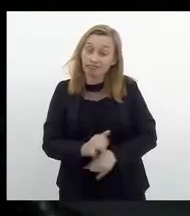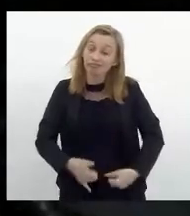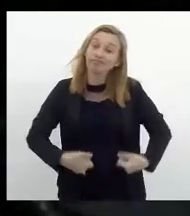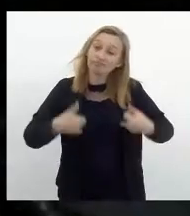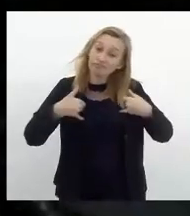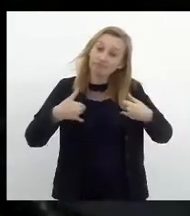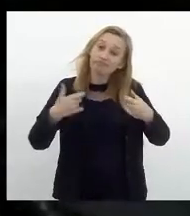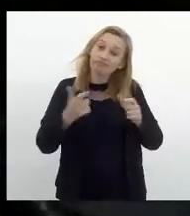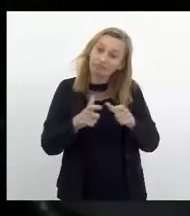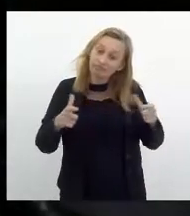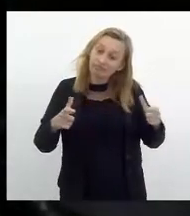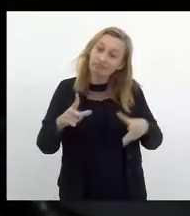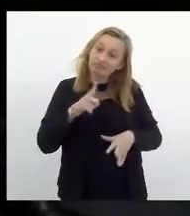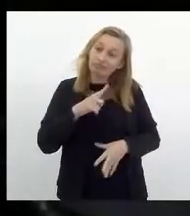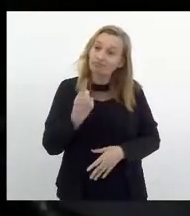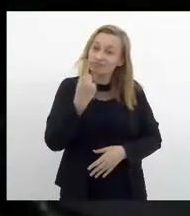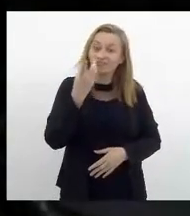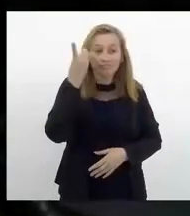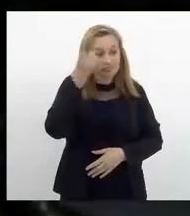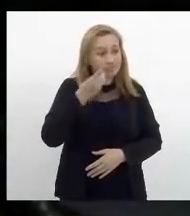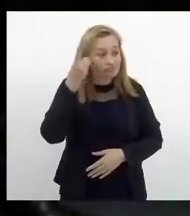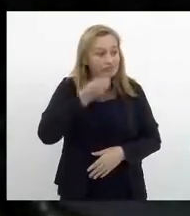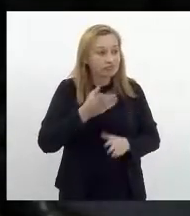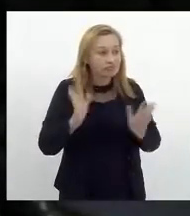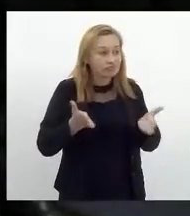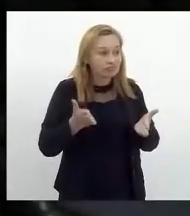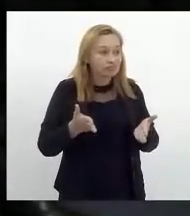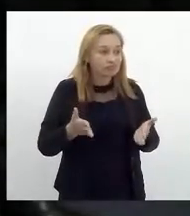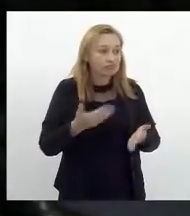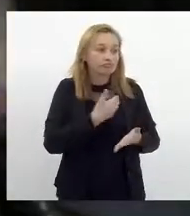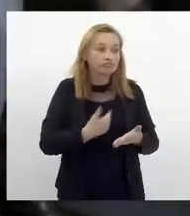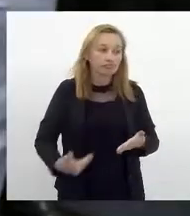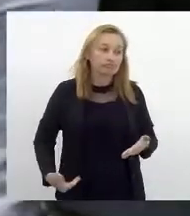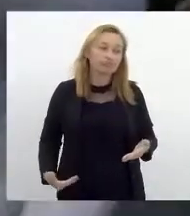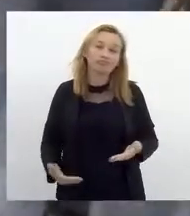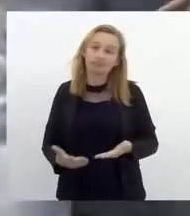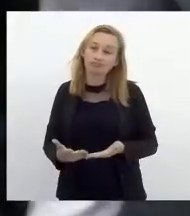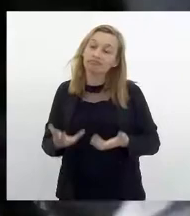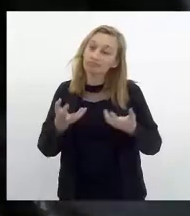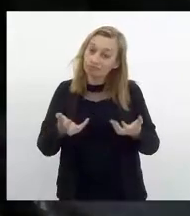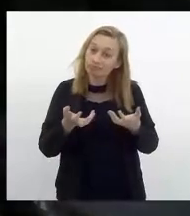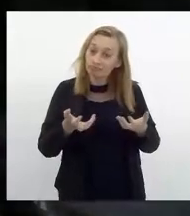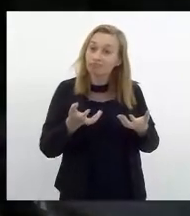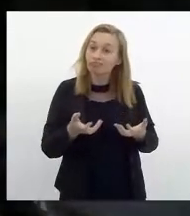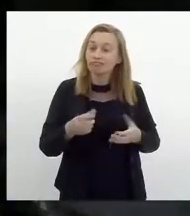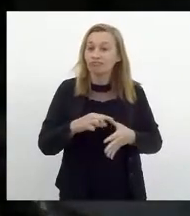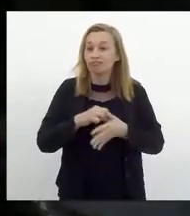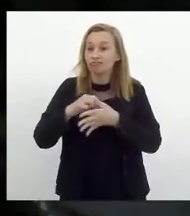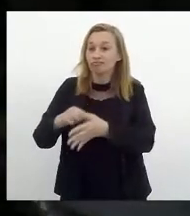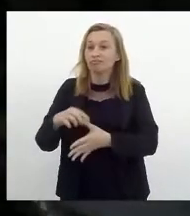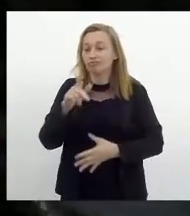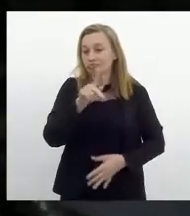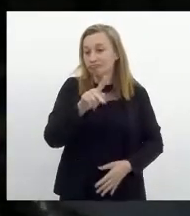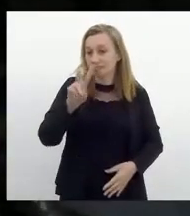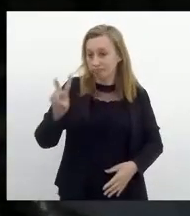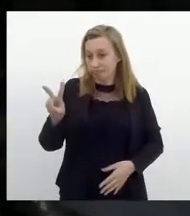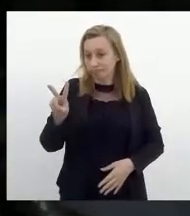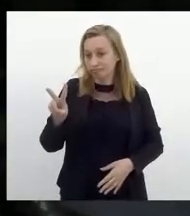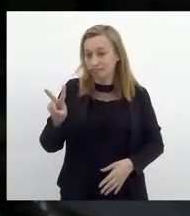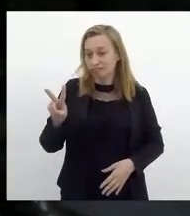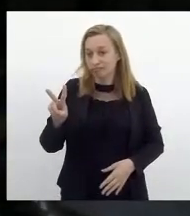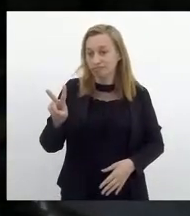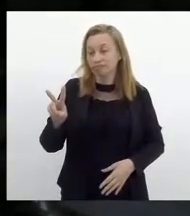muito grande a gente ter um deputado hoje como governador interino. Eu queria, como líder do PV, me